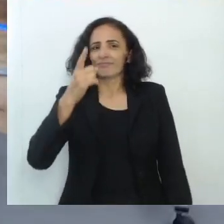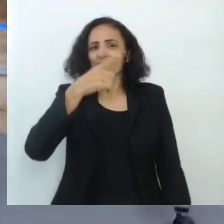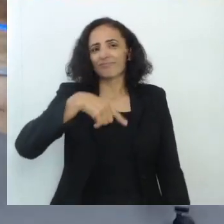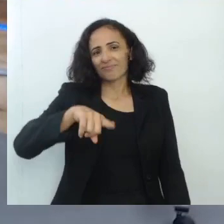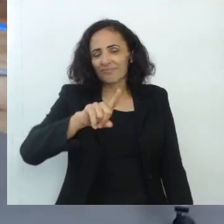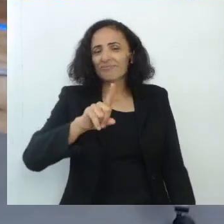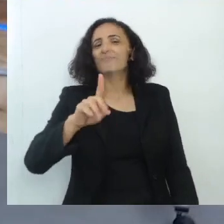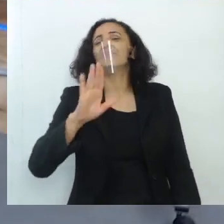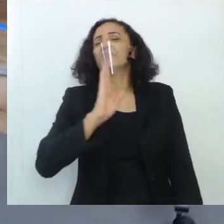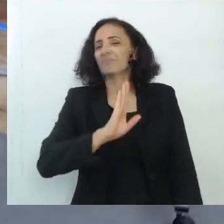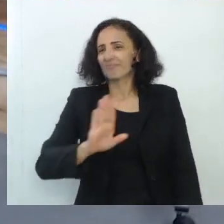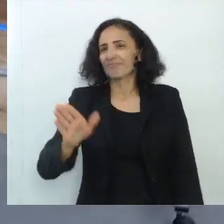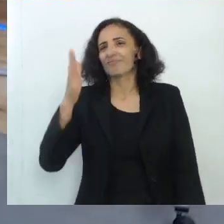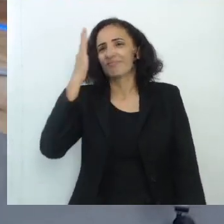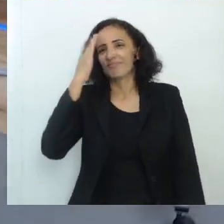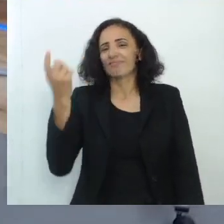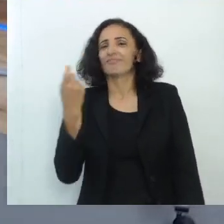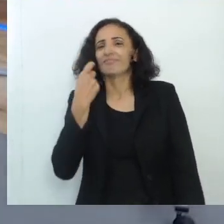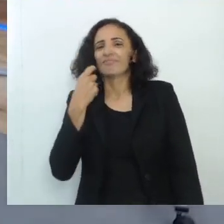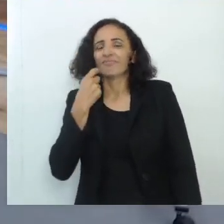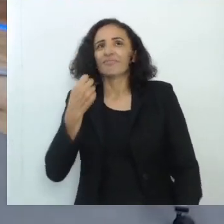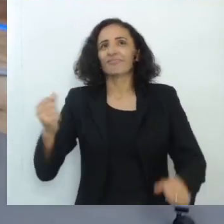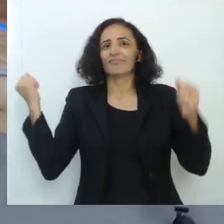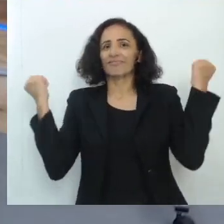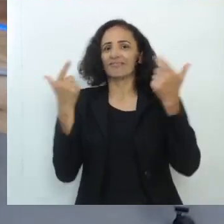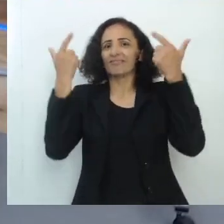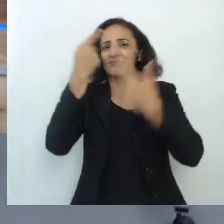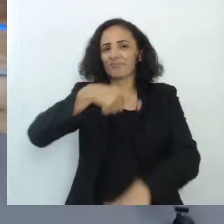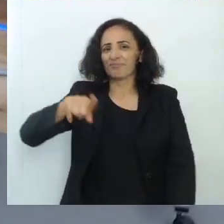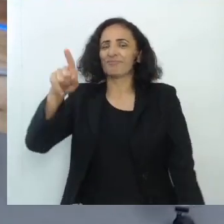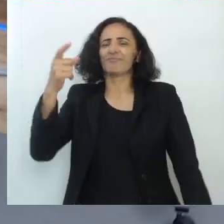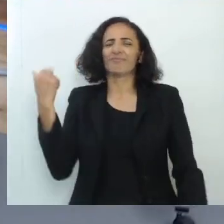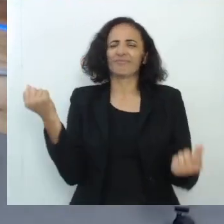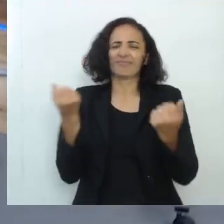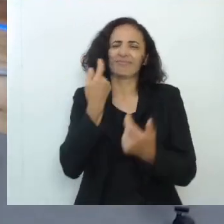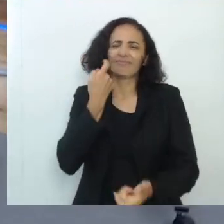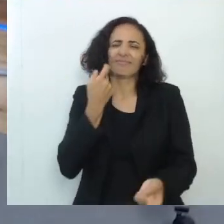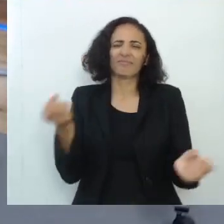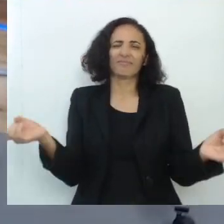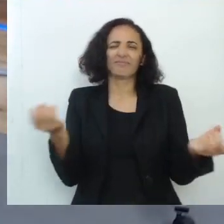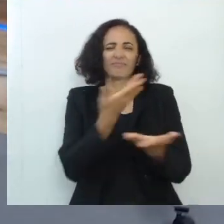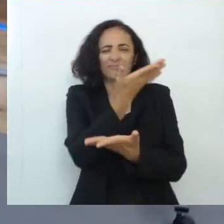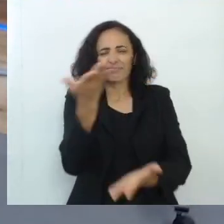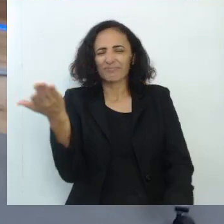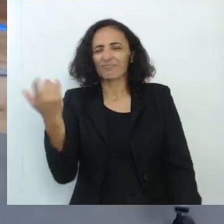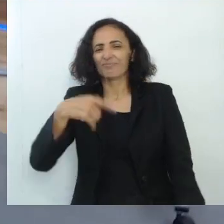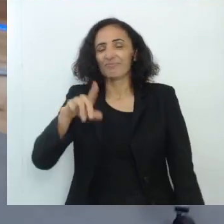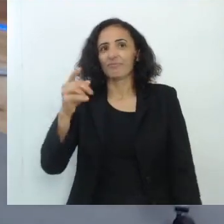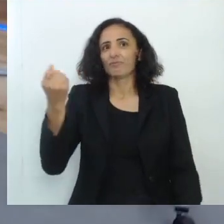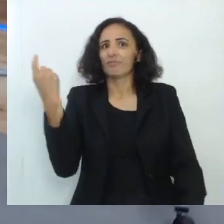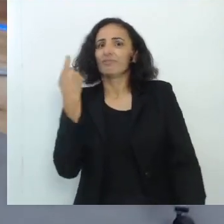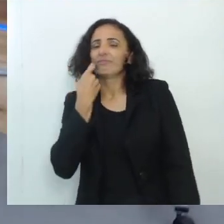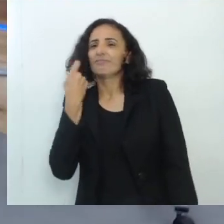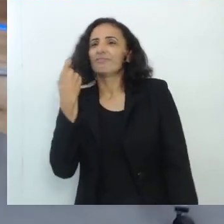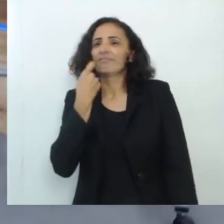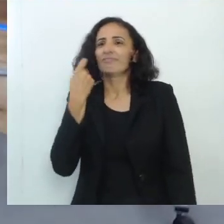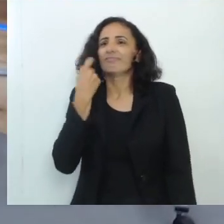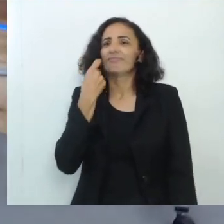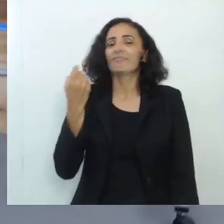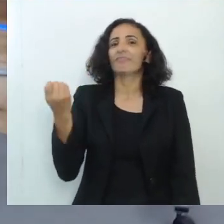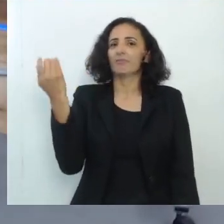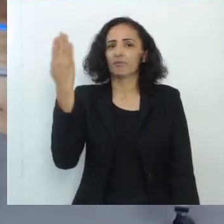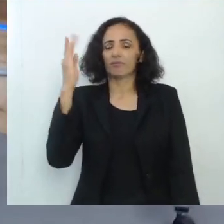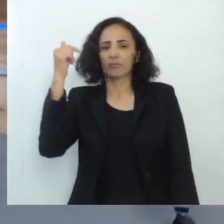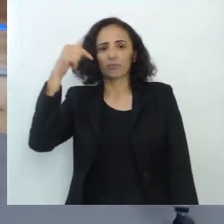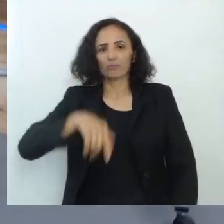tá certo, tá? Sextou para vocês aí do segundo ano, sextou da biologia. Vocês sabem que dia de sexta-feira é dia de biologia